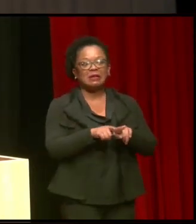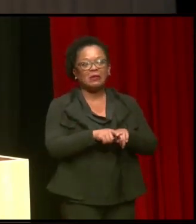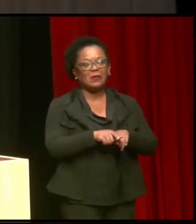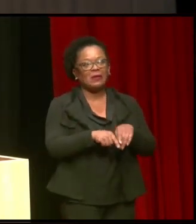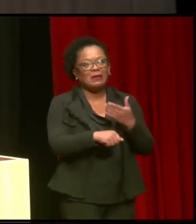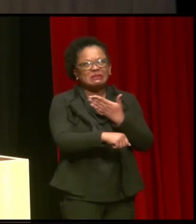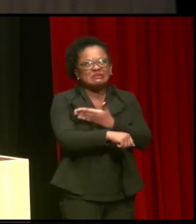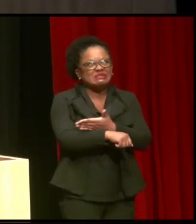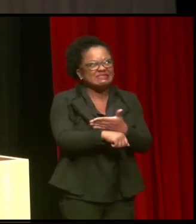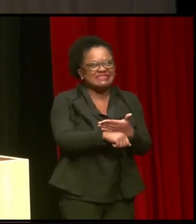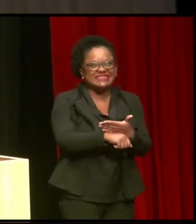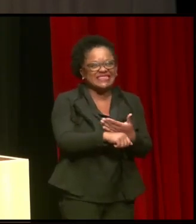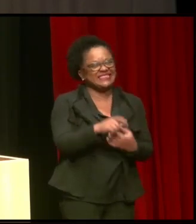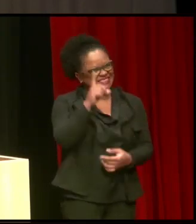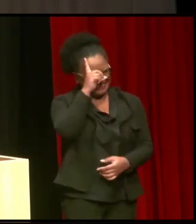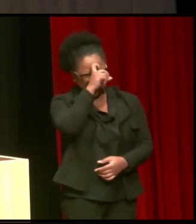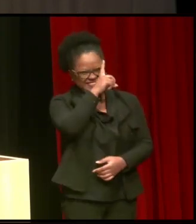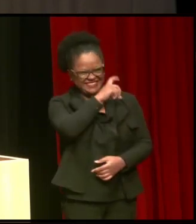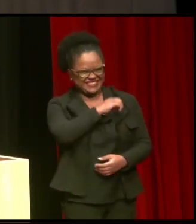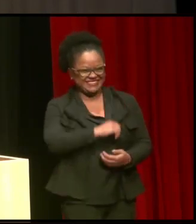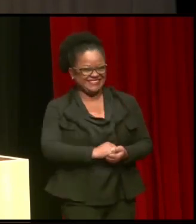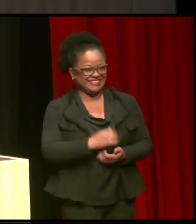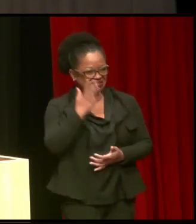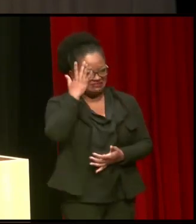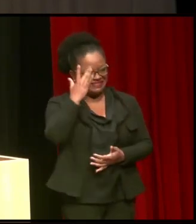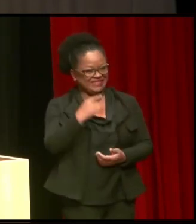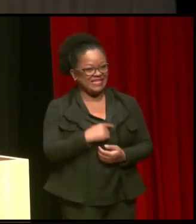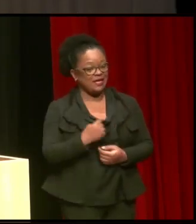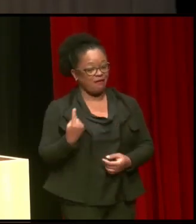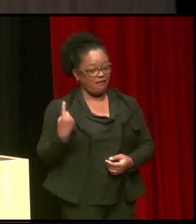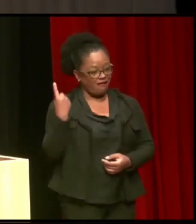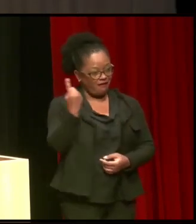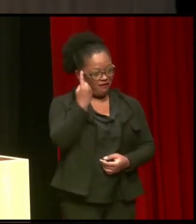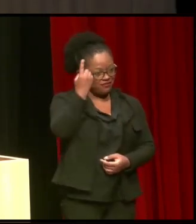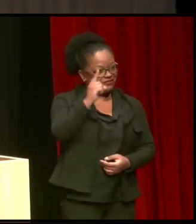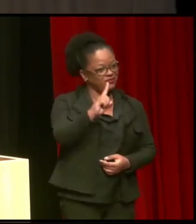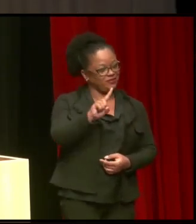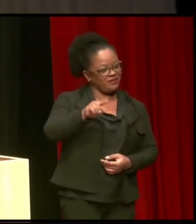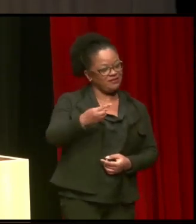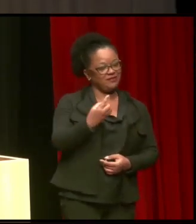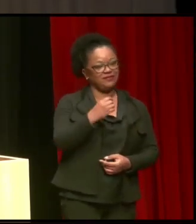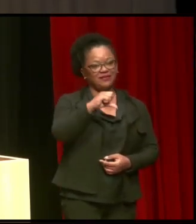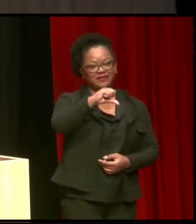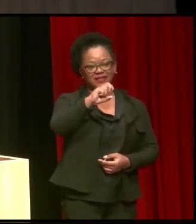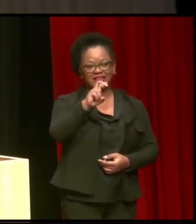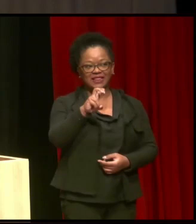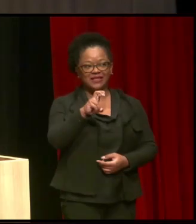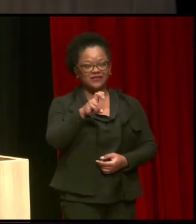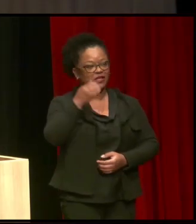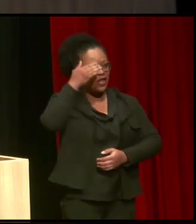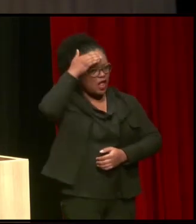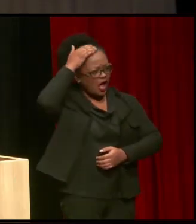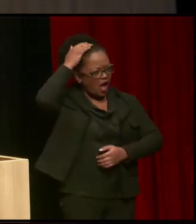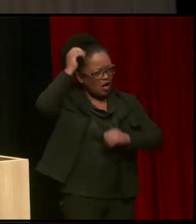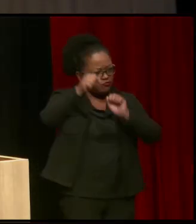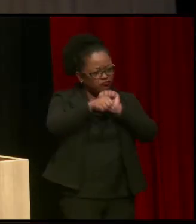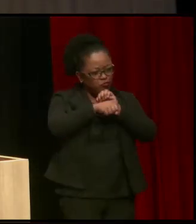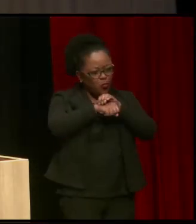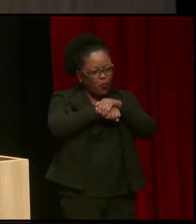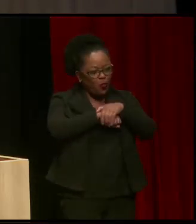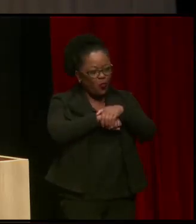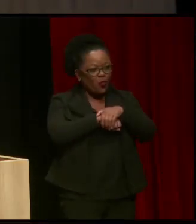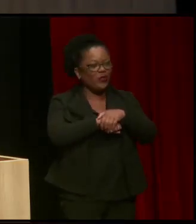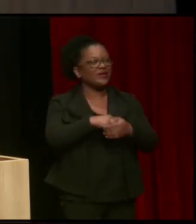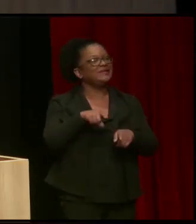acostumado a fazer sempre é mais difícil. Tenho 1,95m, pouco cabelo e o que sobrou é